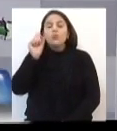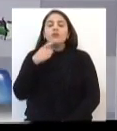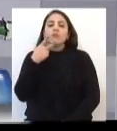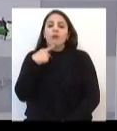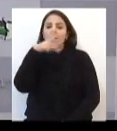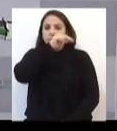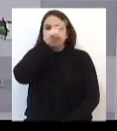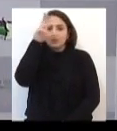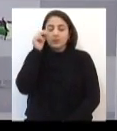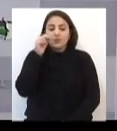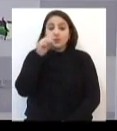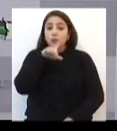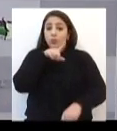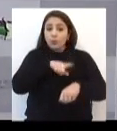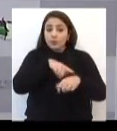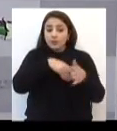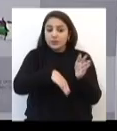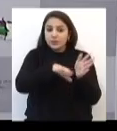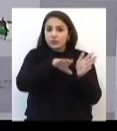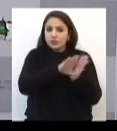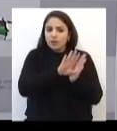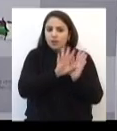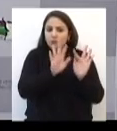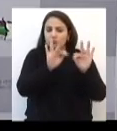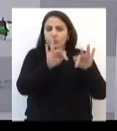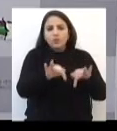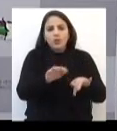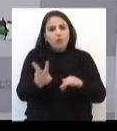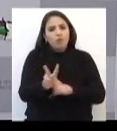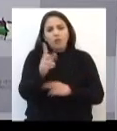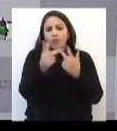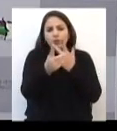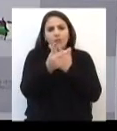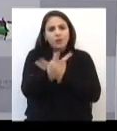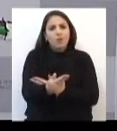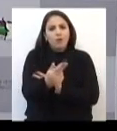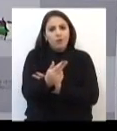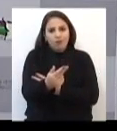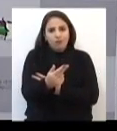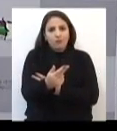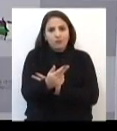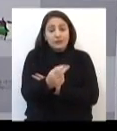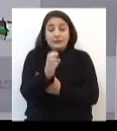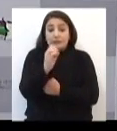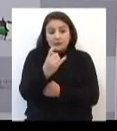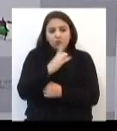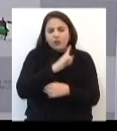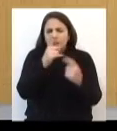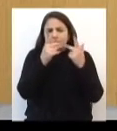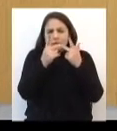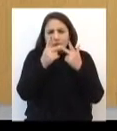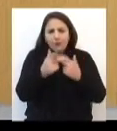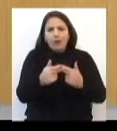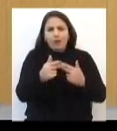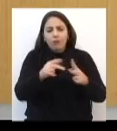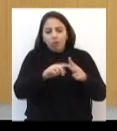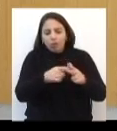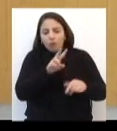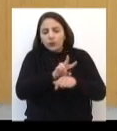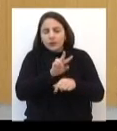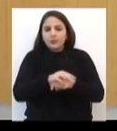quando chegar lá no finalmente, o preço iria ser semelhante se tivesse essa mão de obra.